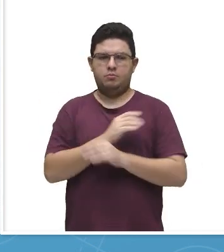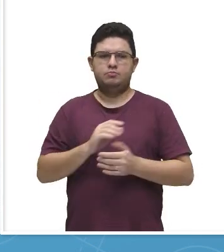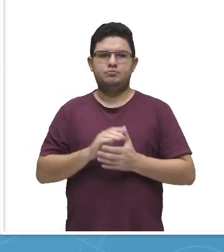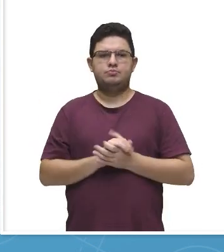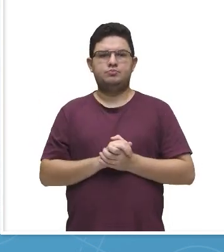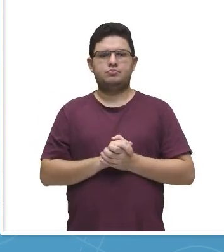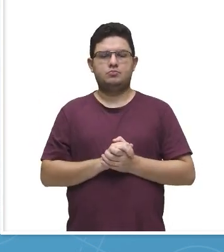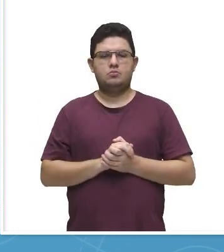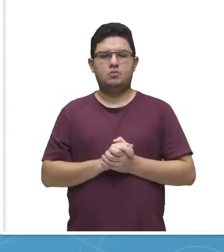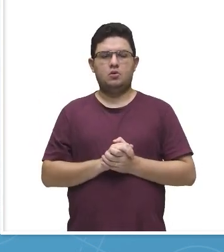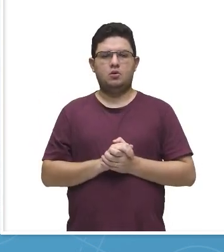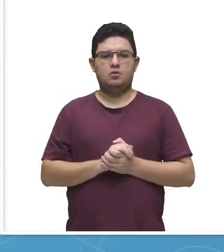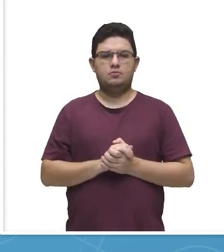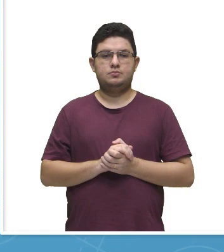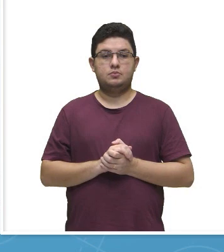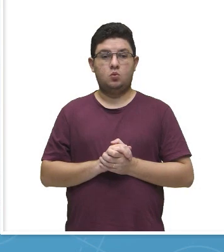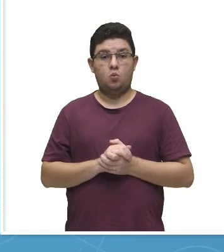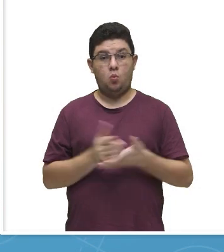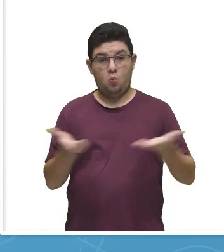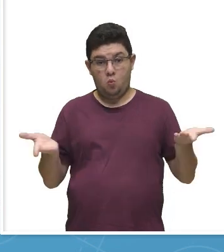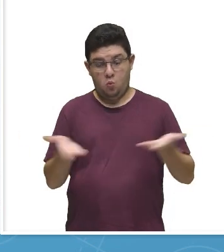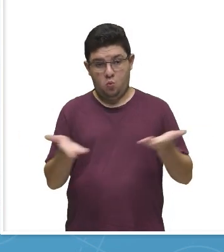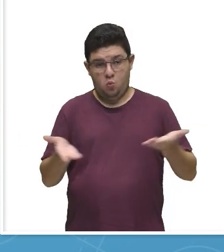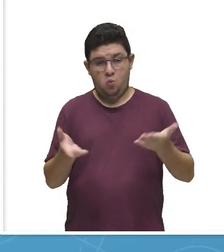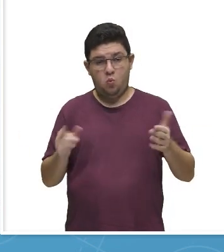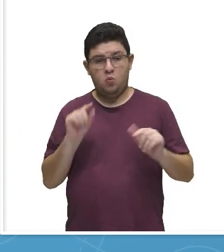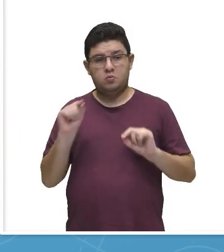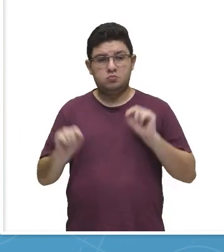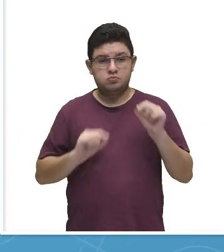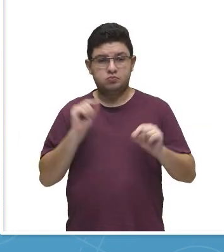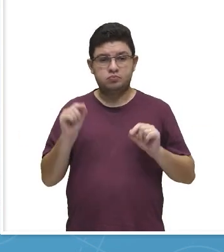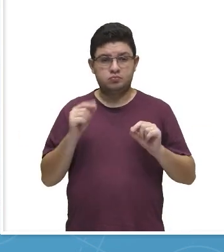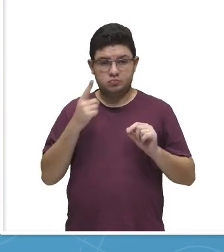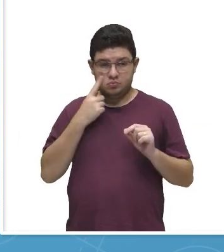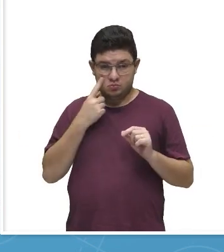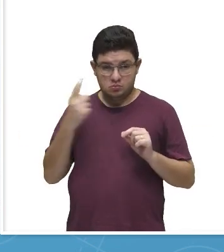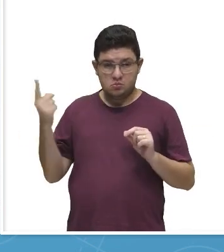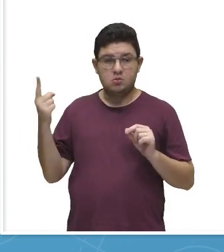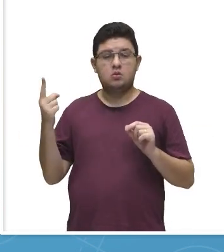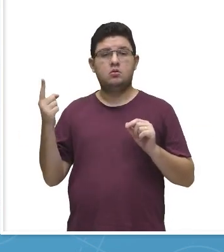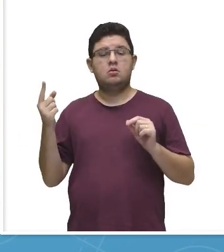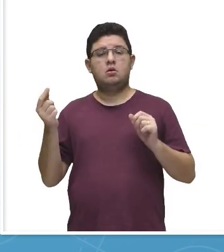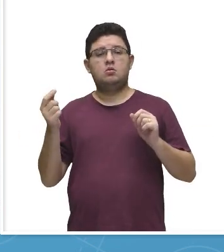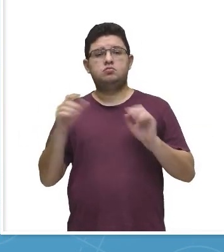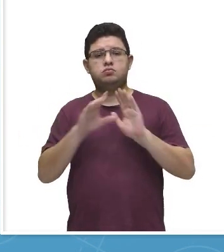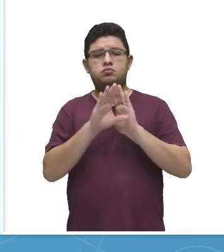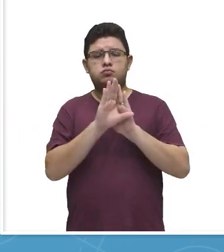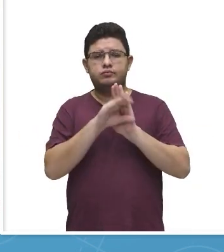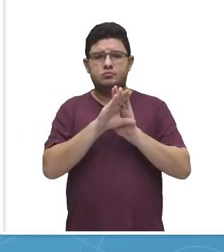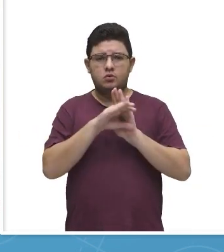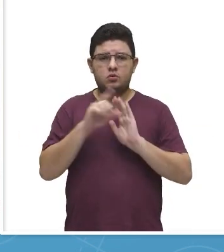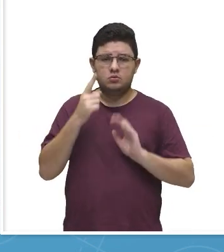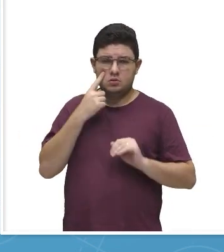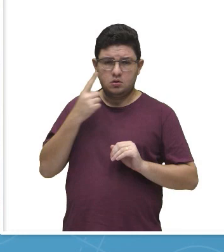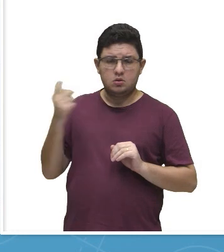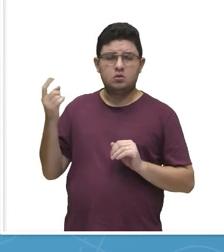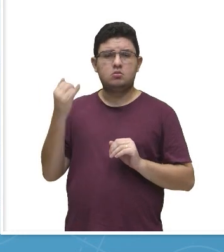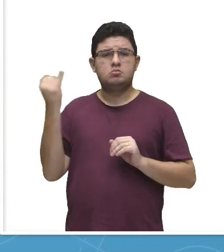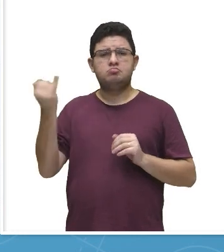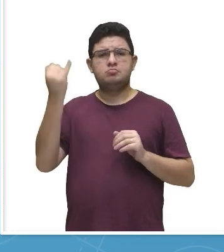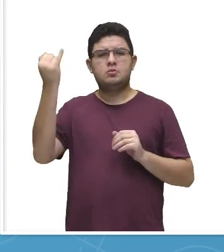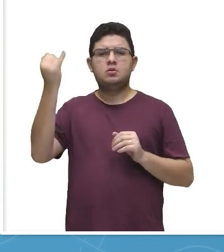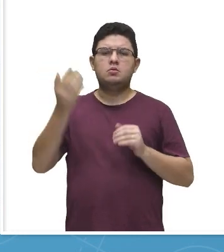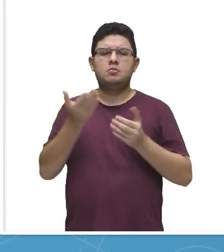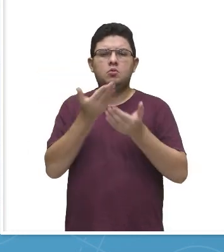aqui essa operação que é muito importante, no complemento dos estudos de